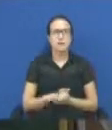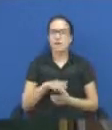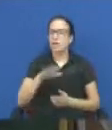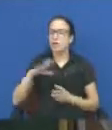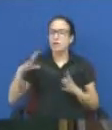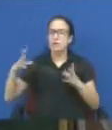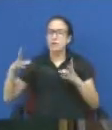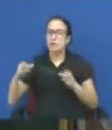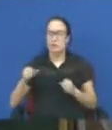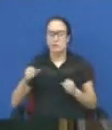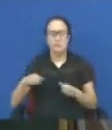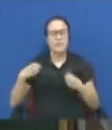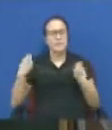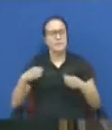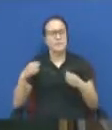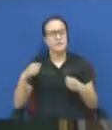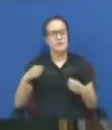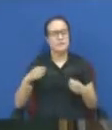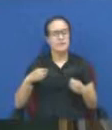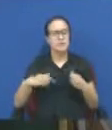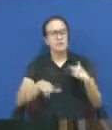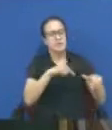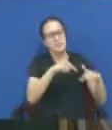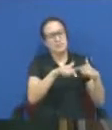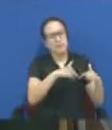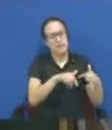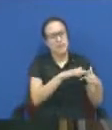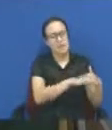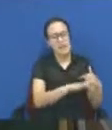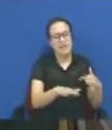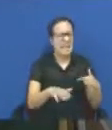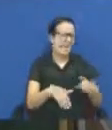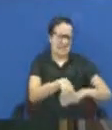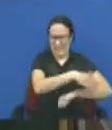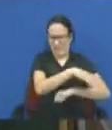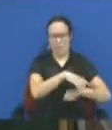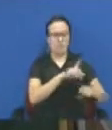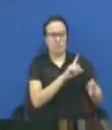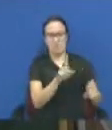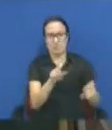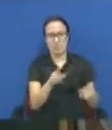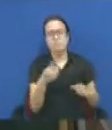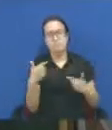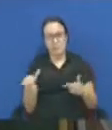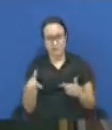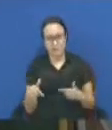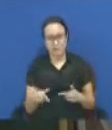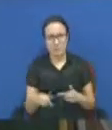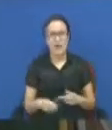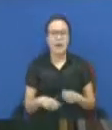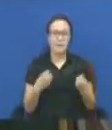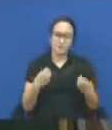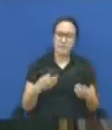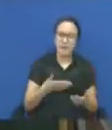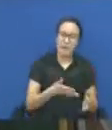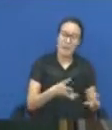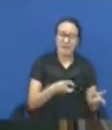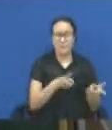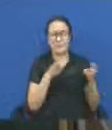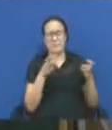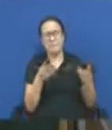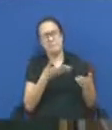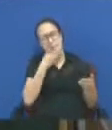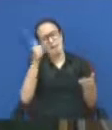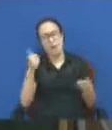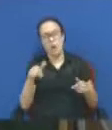esteja trabalhando a estar na rua. A outra dicotomia. Eu prefiro que esteja trabalhando a estar no tráfico. Esta dicotomia nos